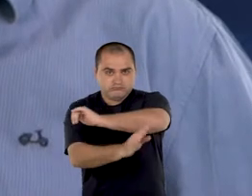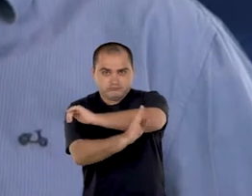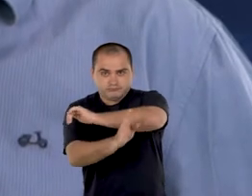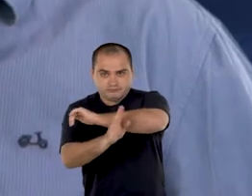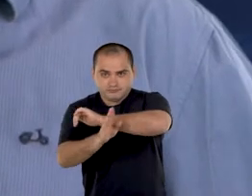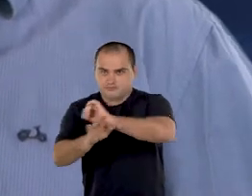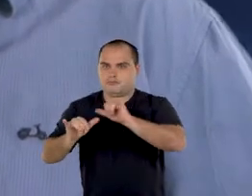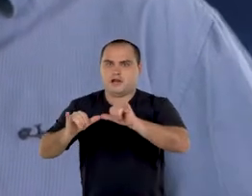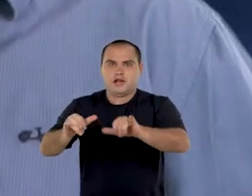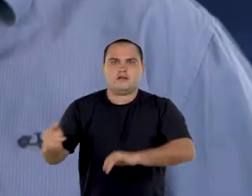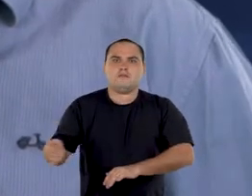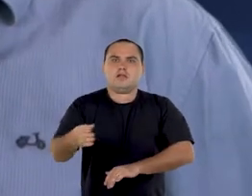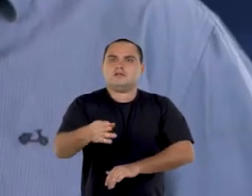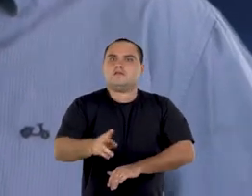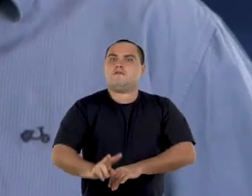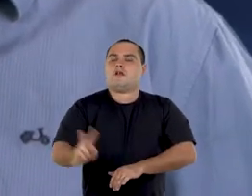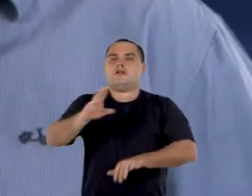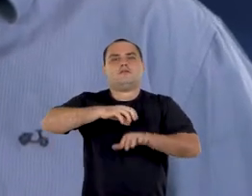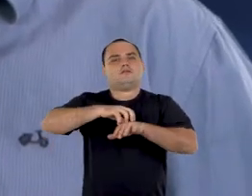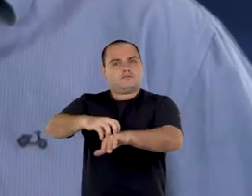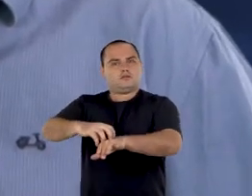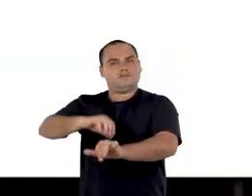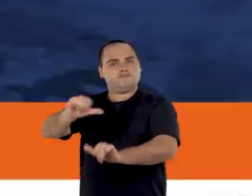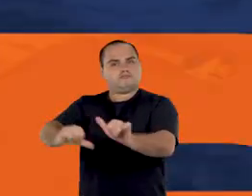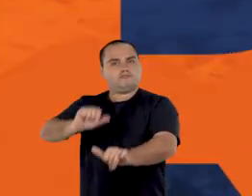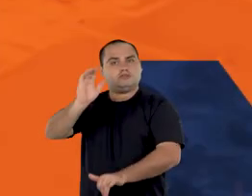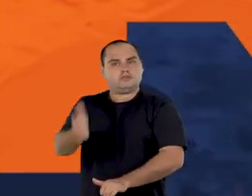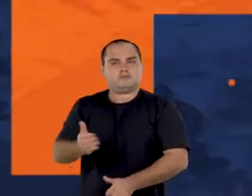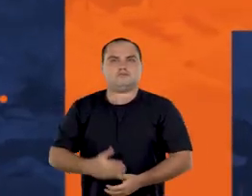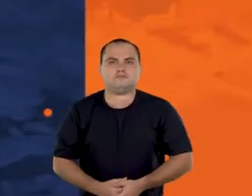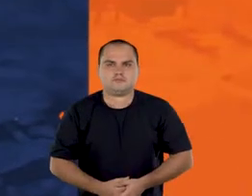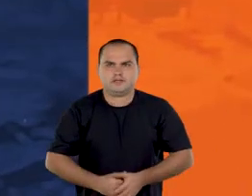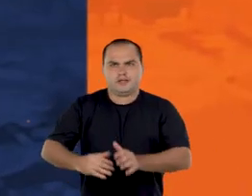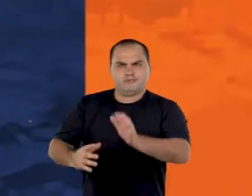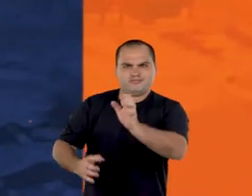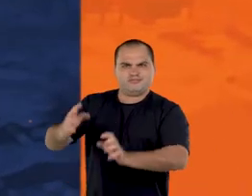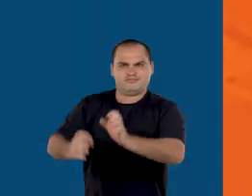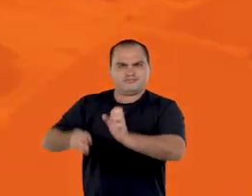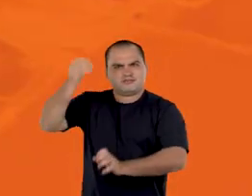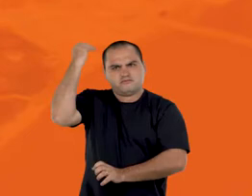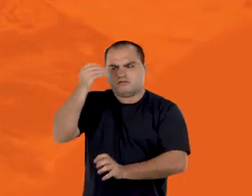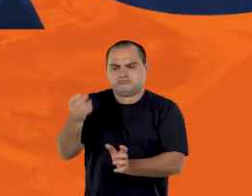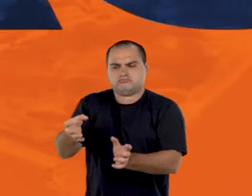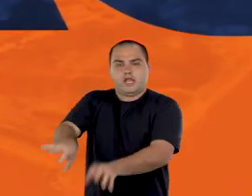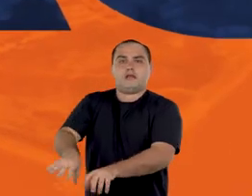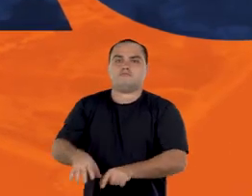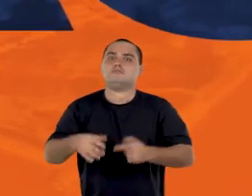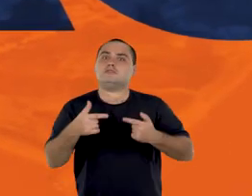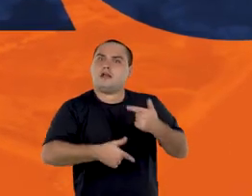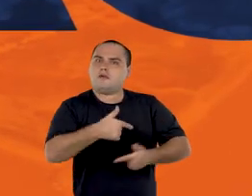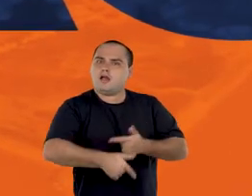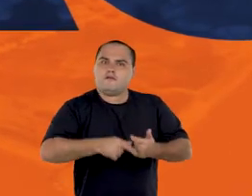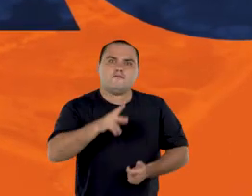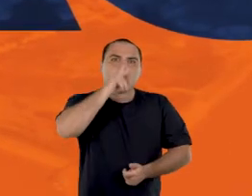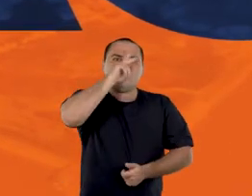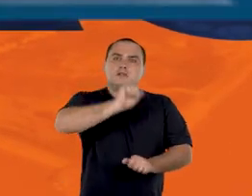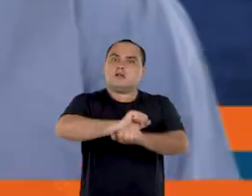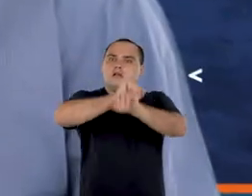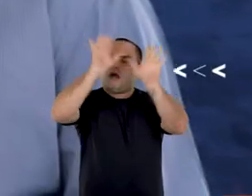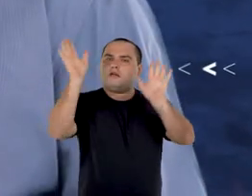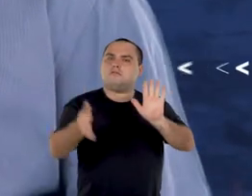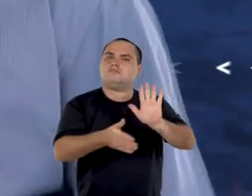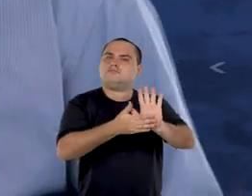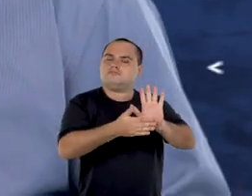mercado do peixe, valorizando o nosso turismo. Sem brigas, do seu jeito trabalhador, Mafra tem propostas